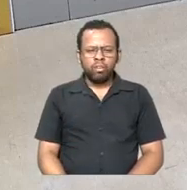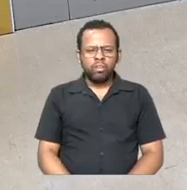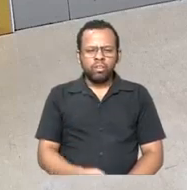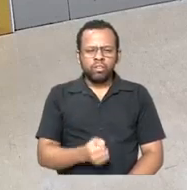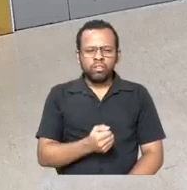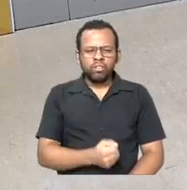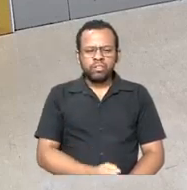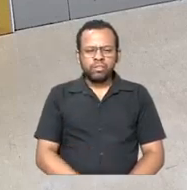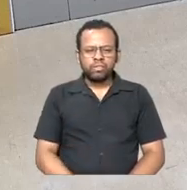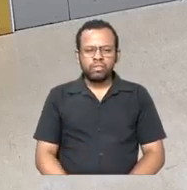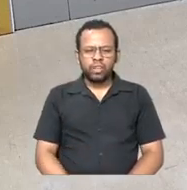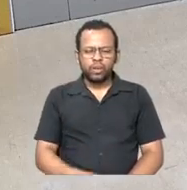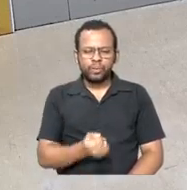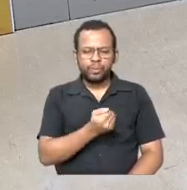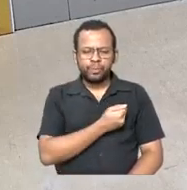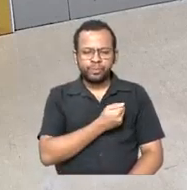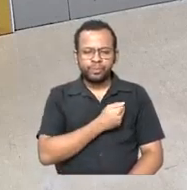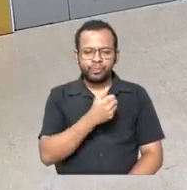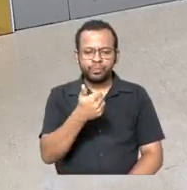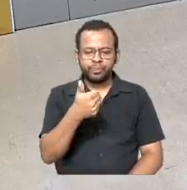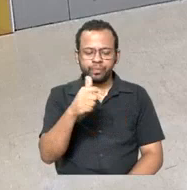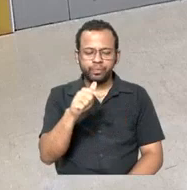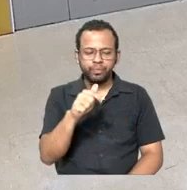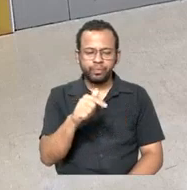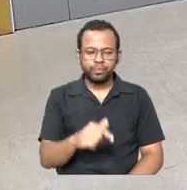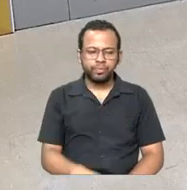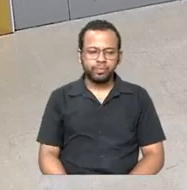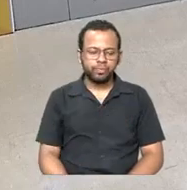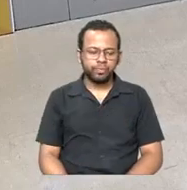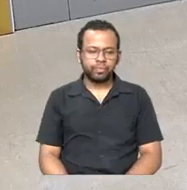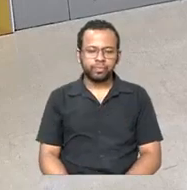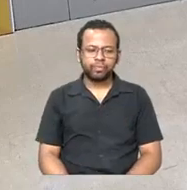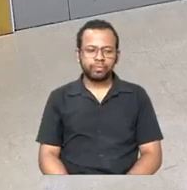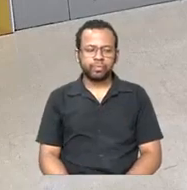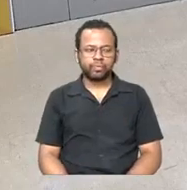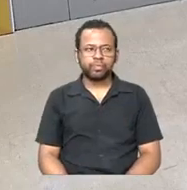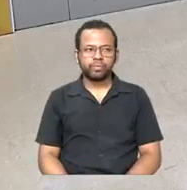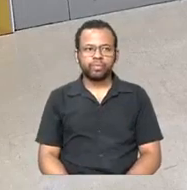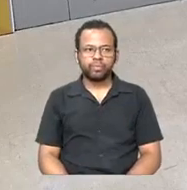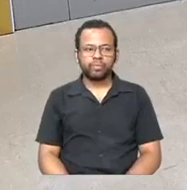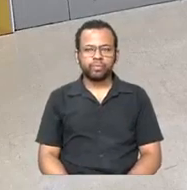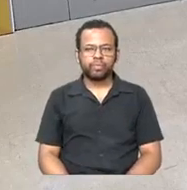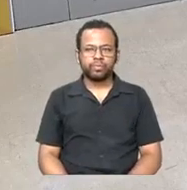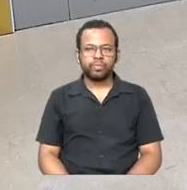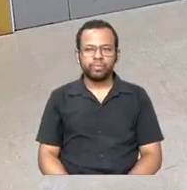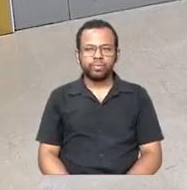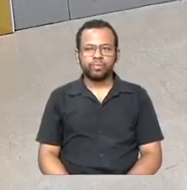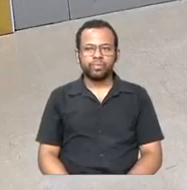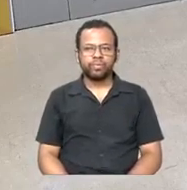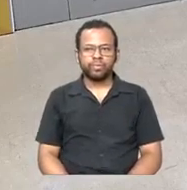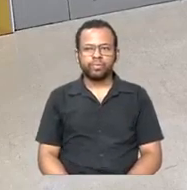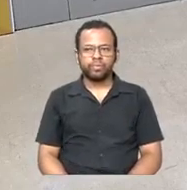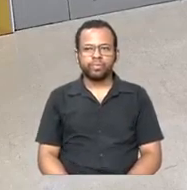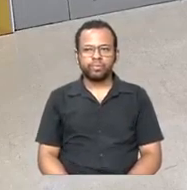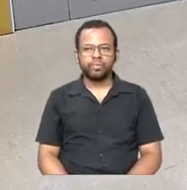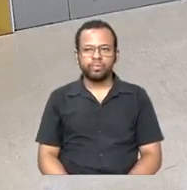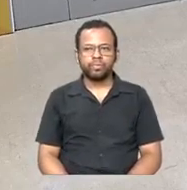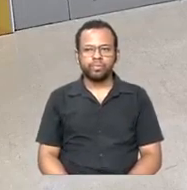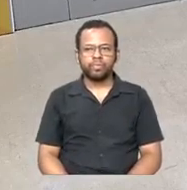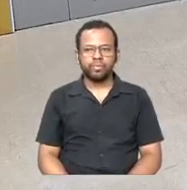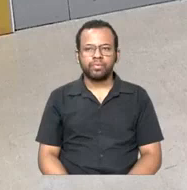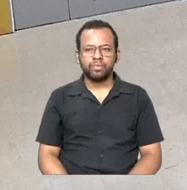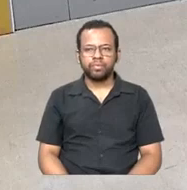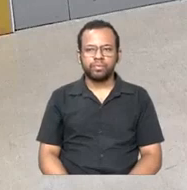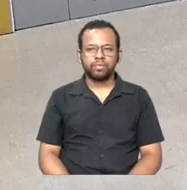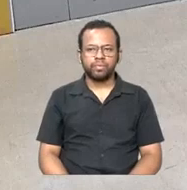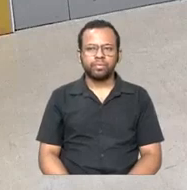Será que o 19 minha gente vai levar aí ó aquele